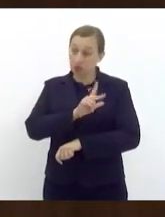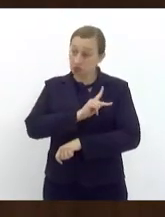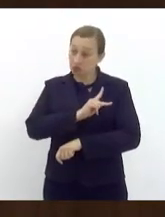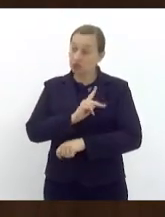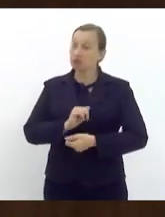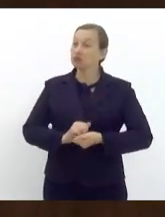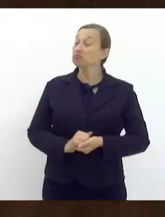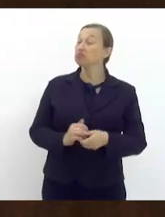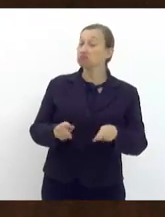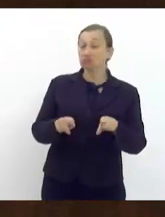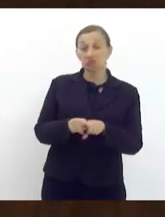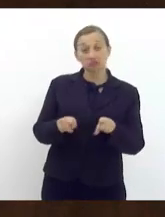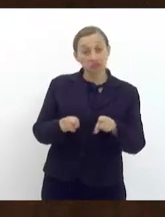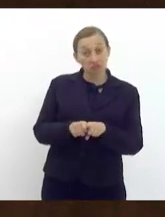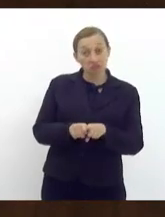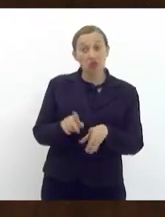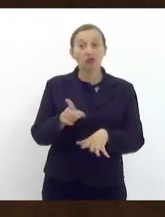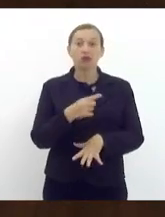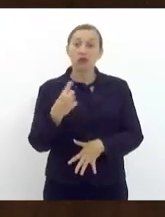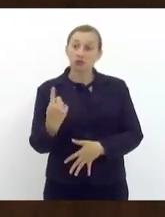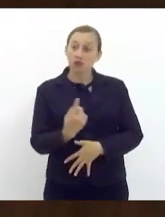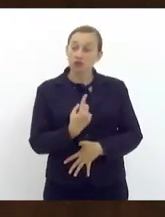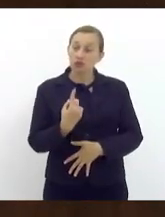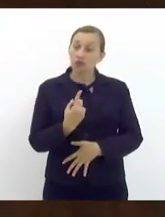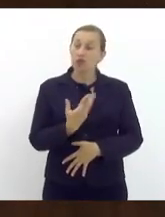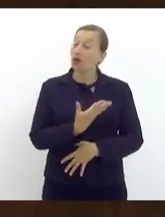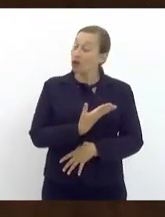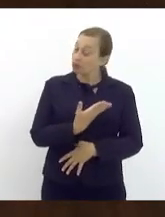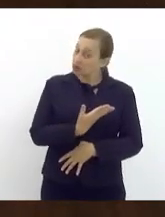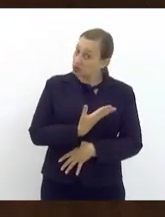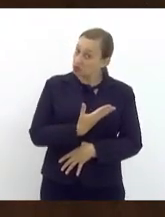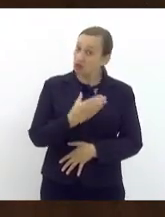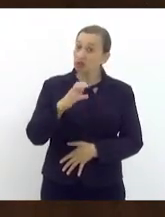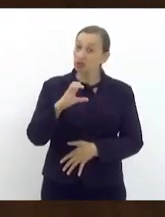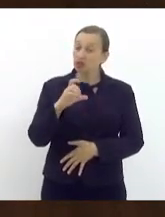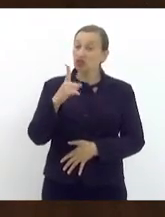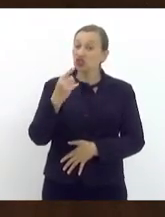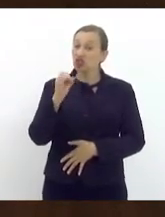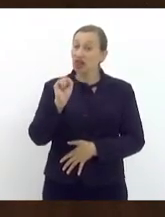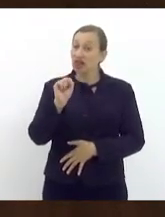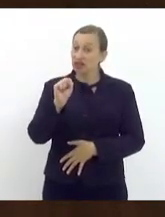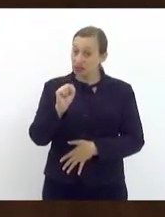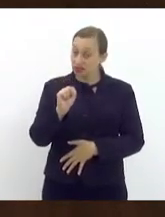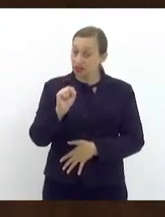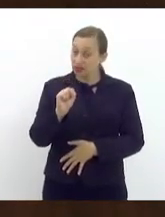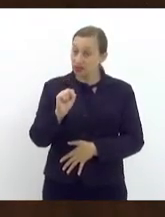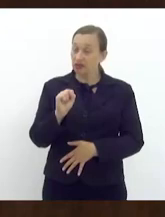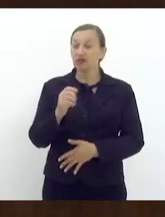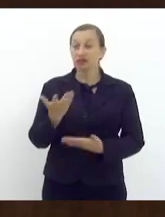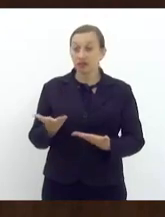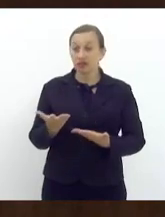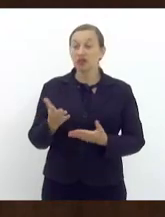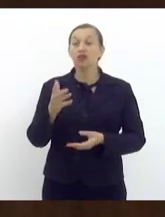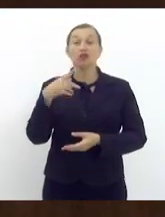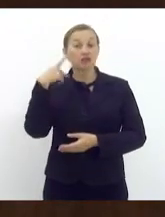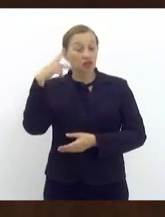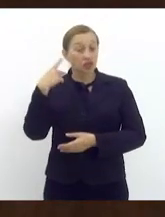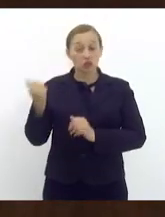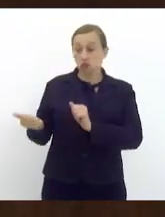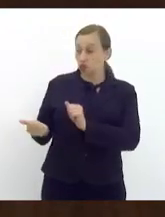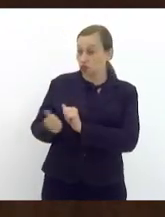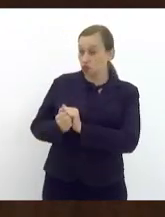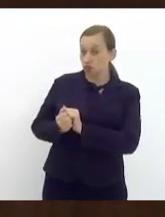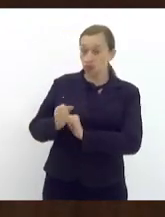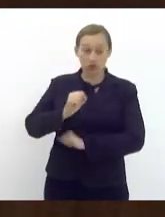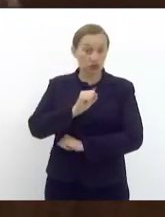também para o nosso amigo Charles Batista, no qual foi vereador comigo em São João